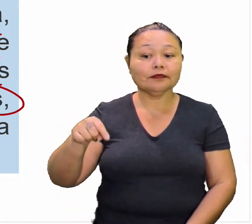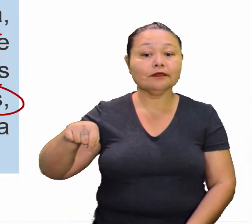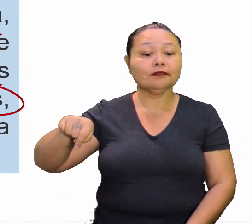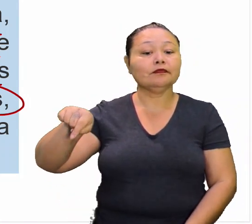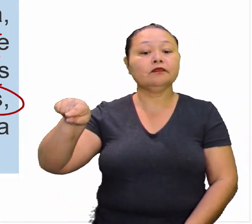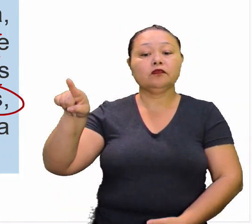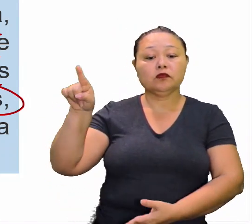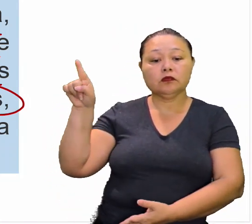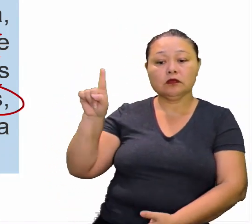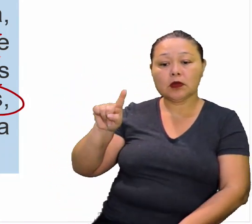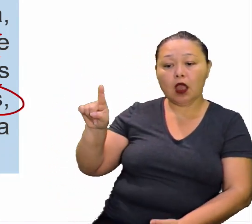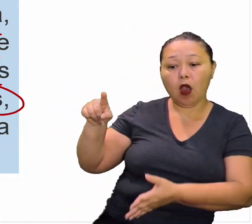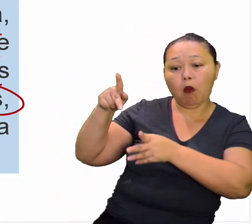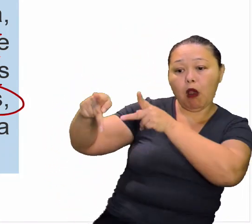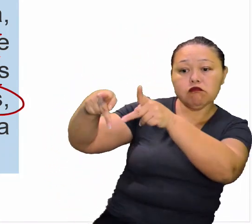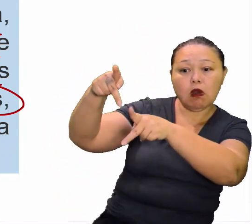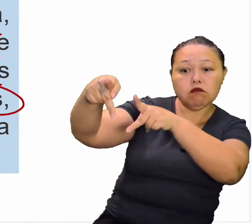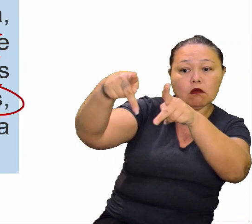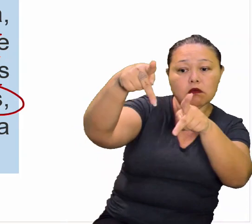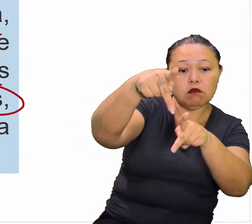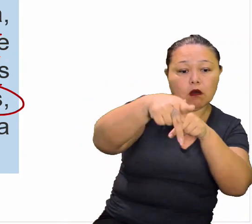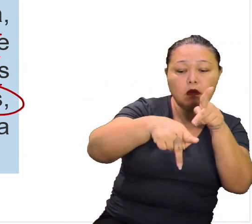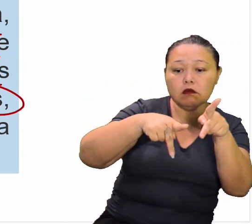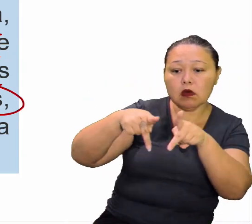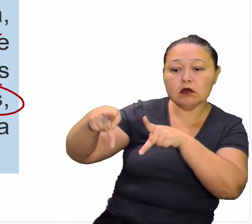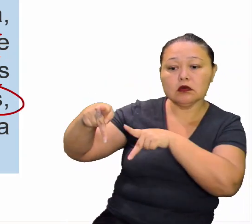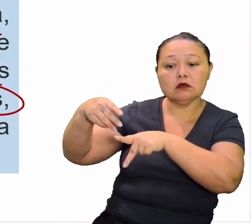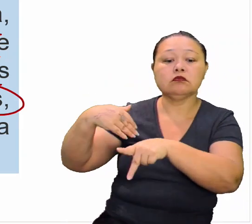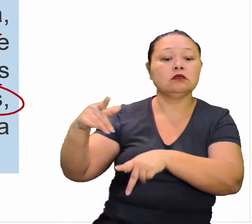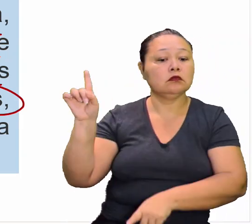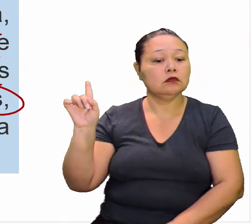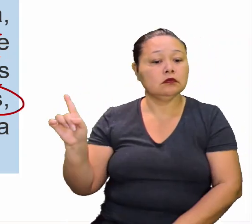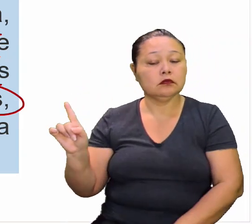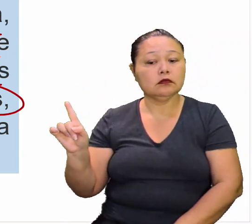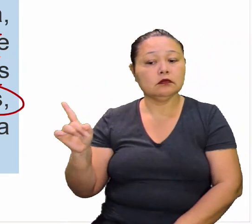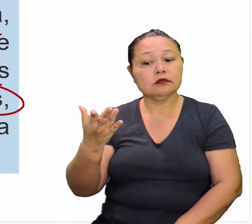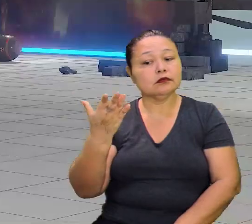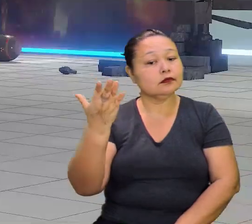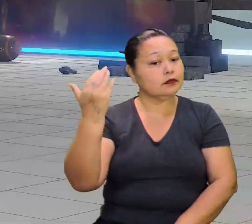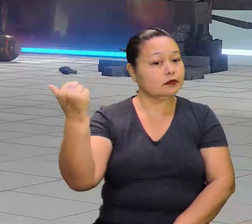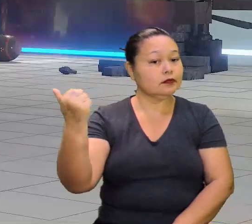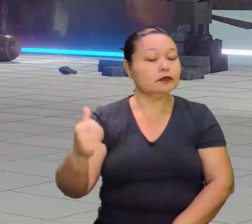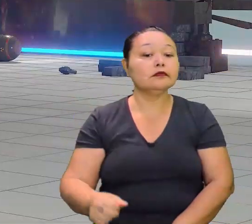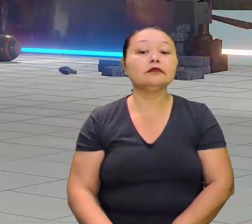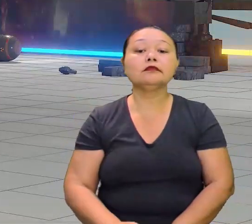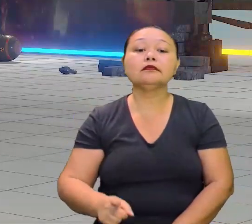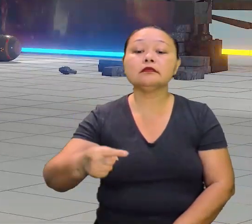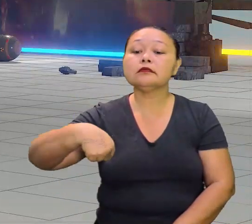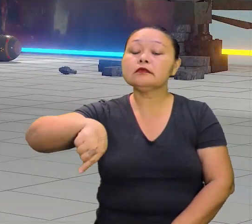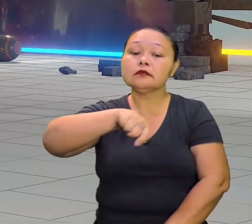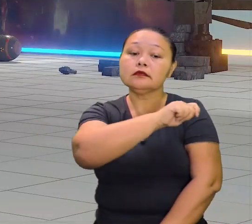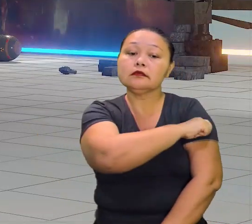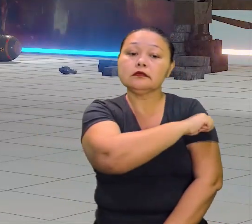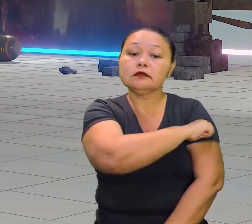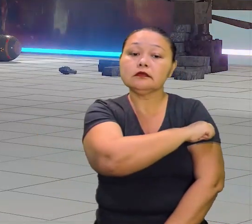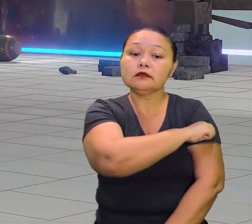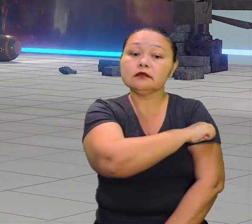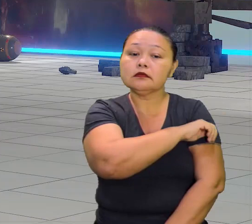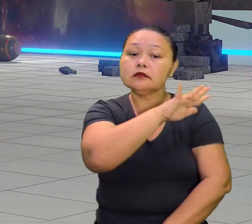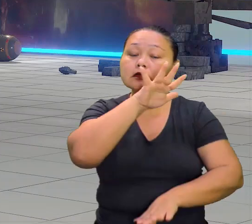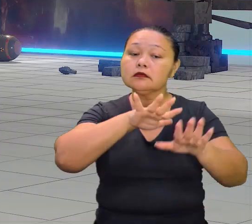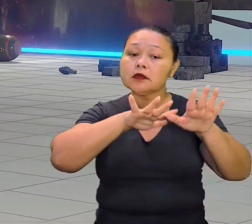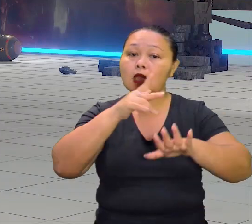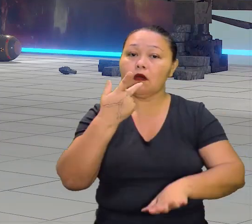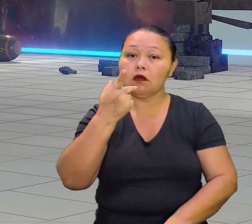Sumérios, babilônios, assírios, caldeus, acádios. Vem para mim. Aluno,